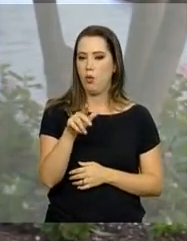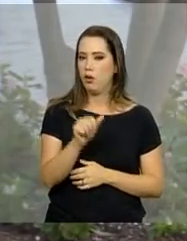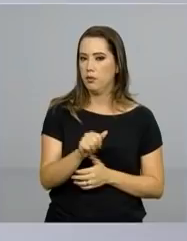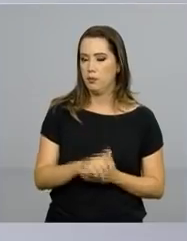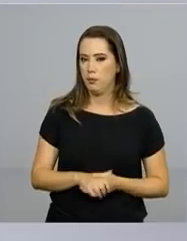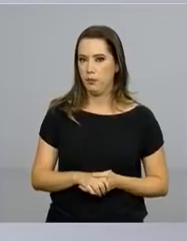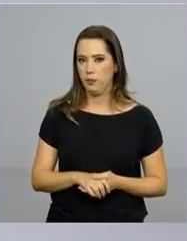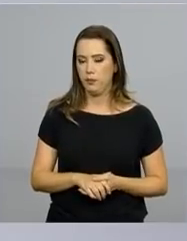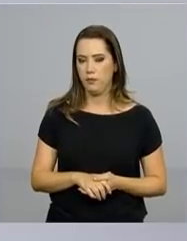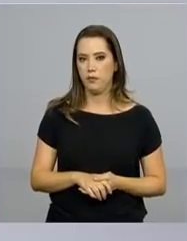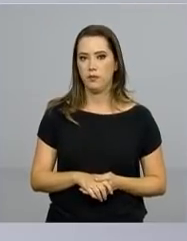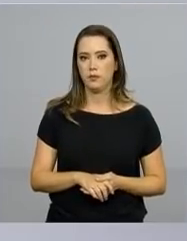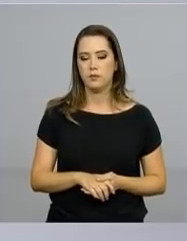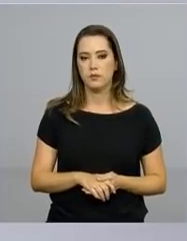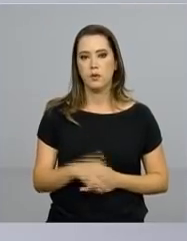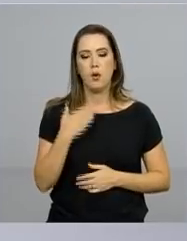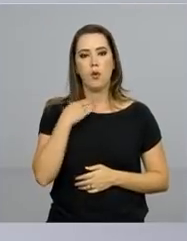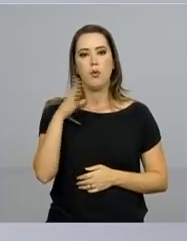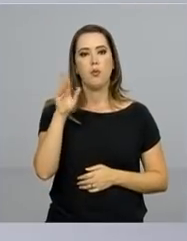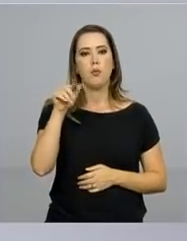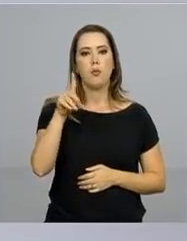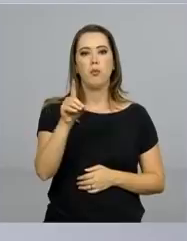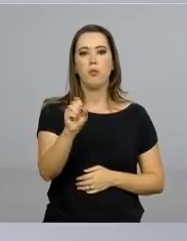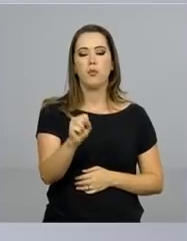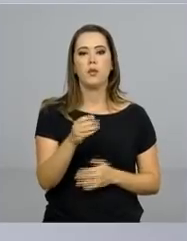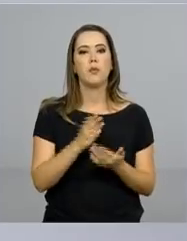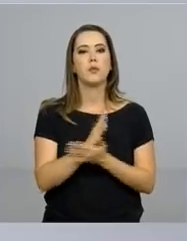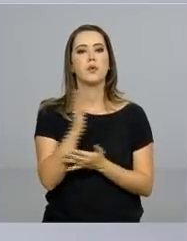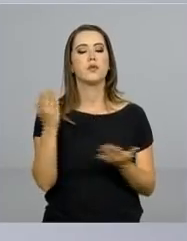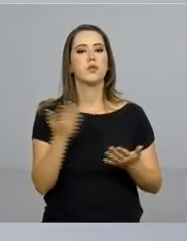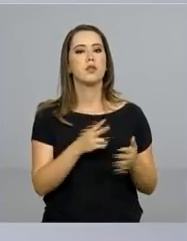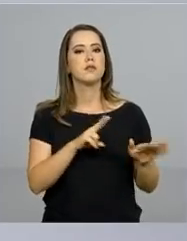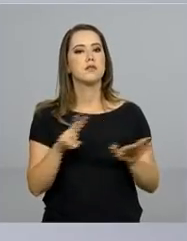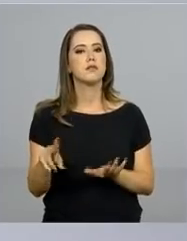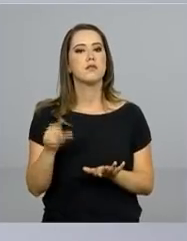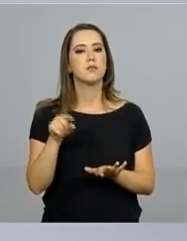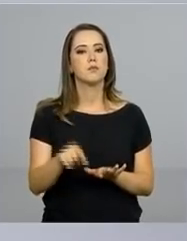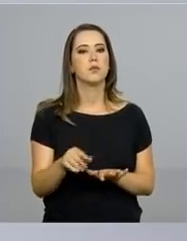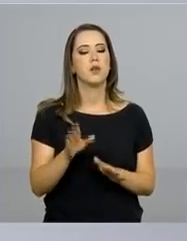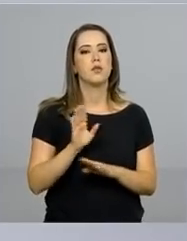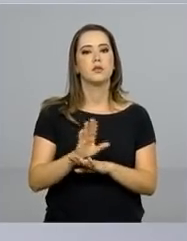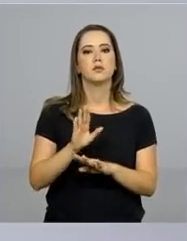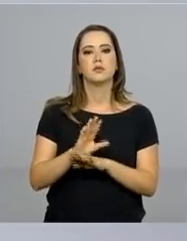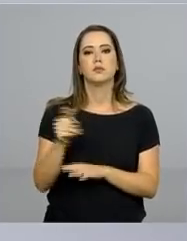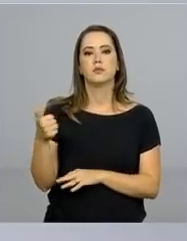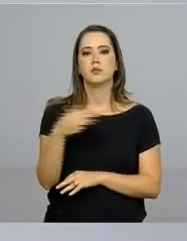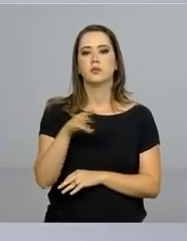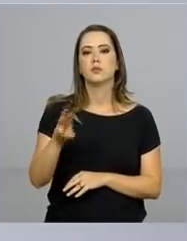Diorte. O BNDES aprovou nesta semana apoio financeiro de